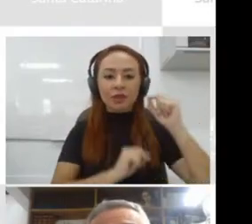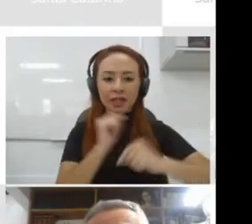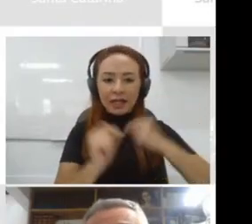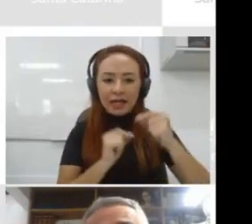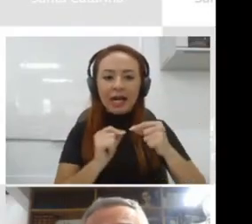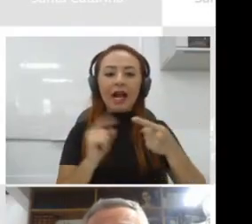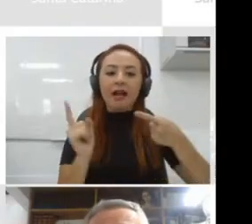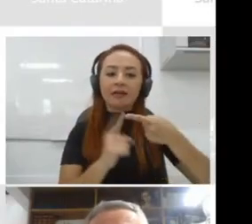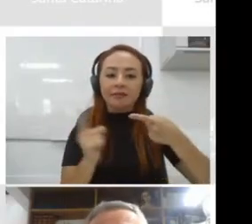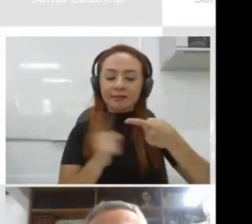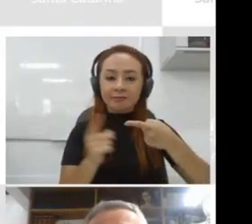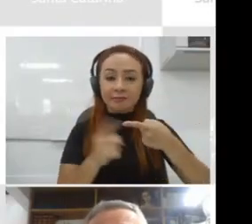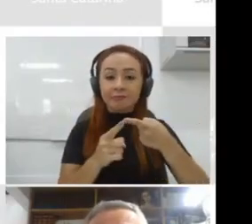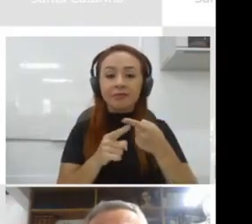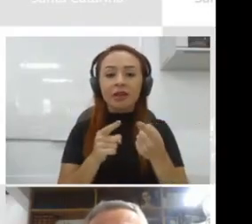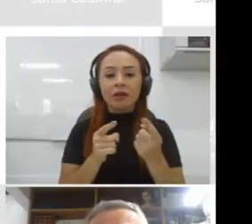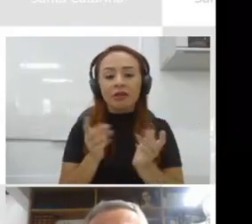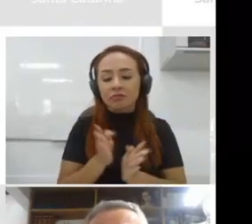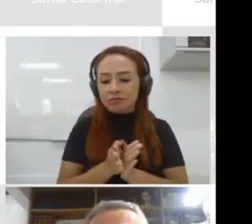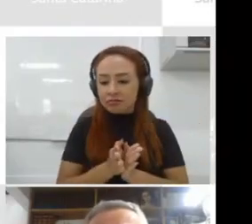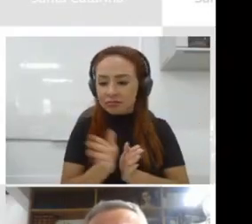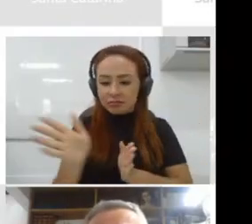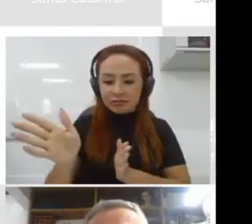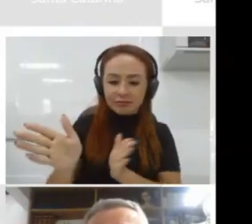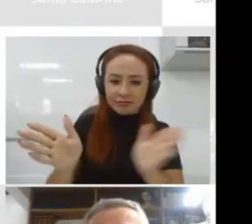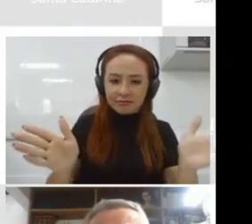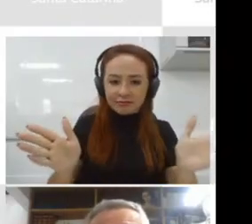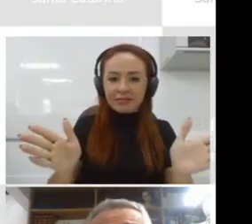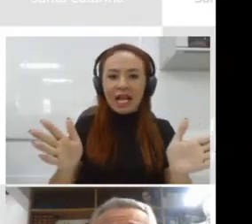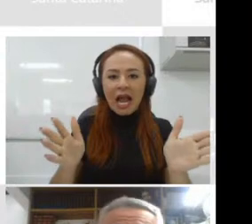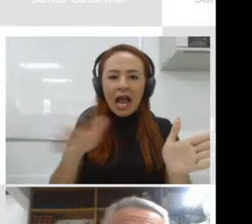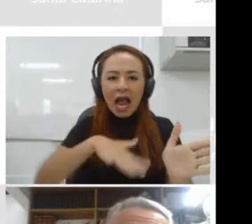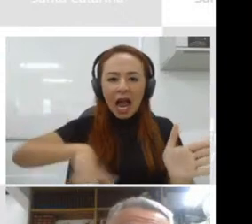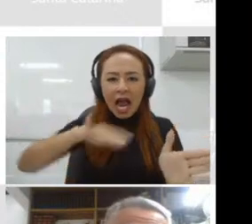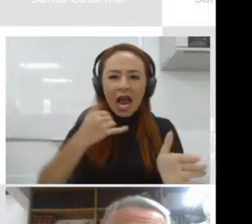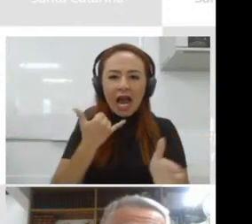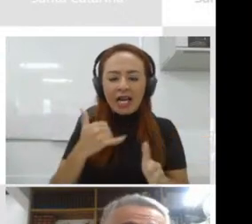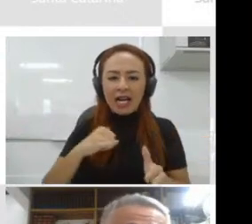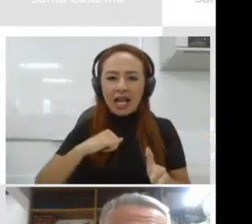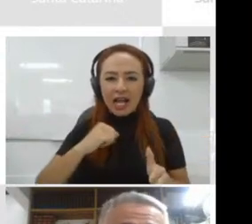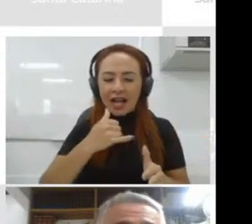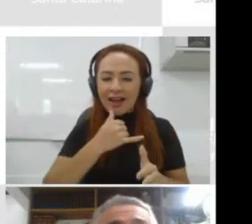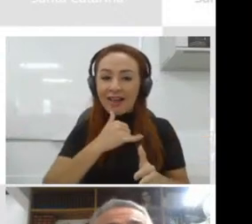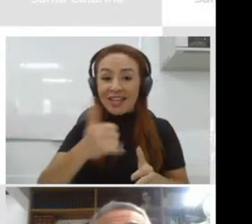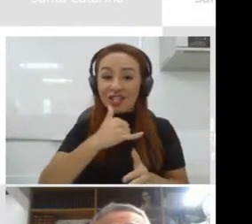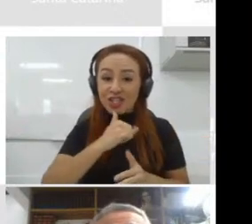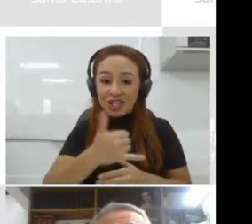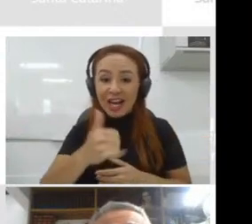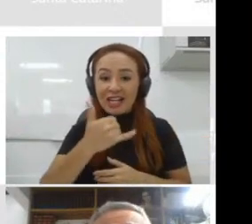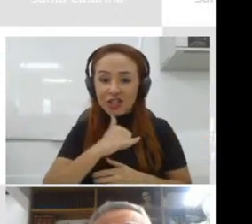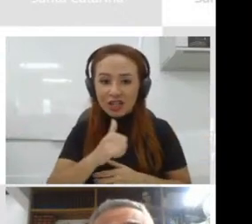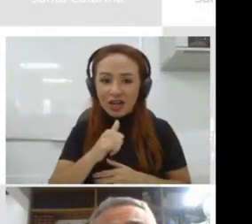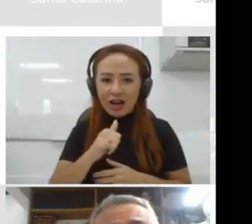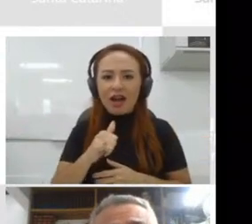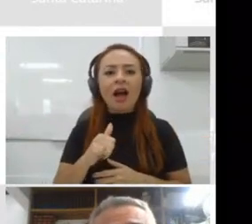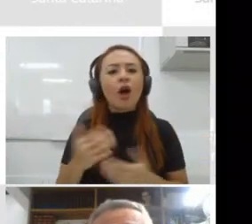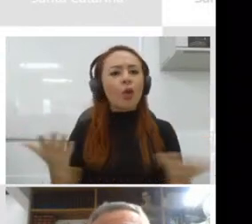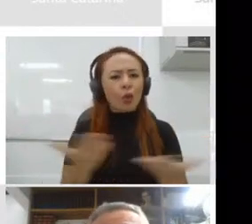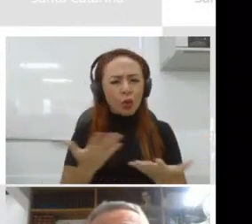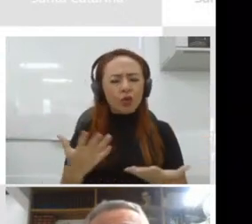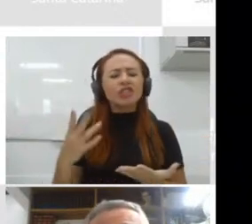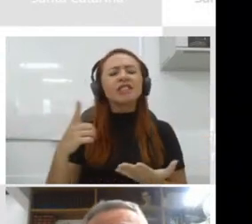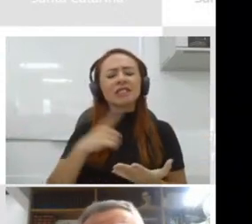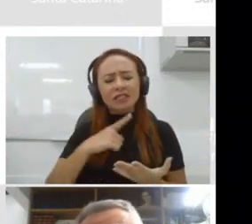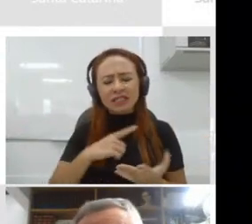é um mito que está sendo muito fortemente divulgado, é uma espécie de ilusão que nós temos em relação a